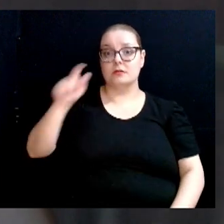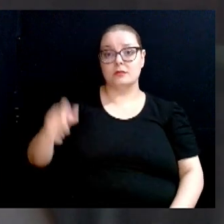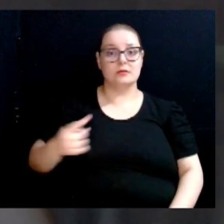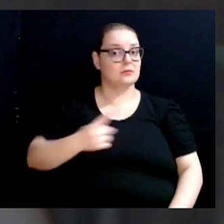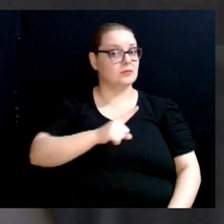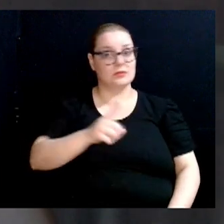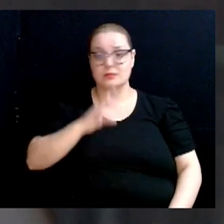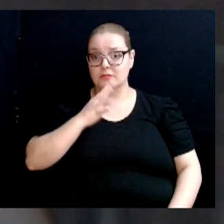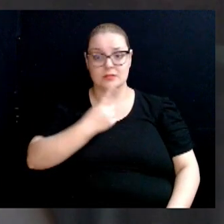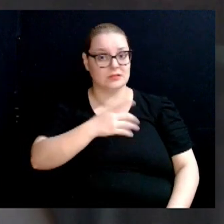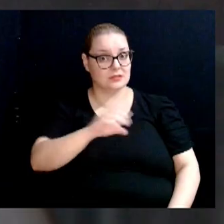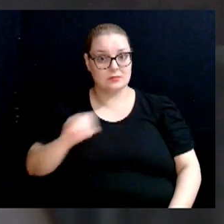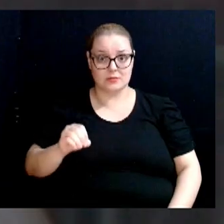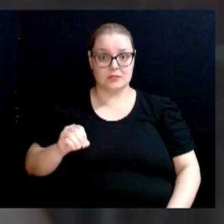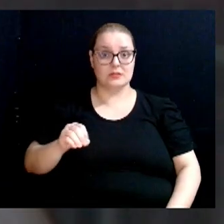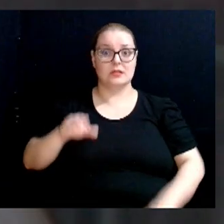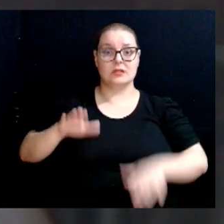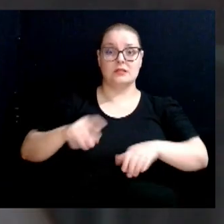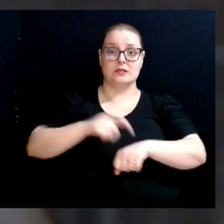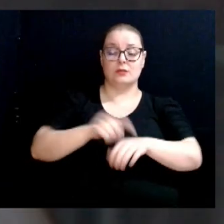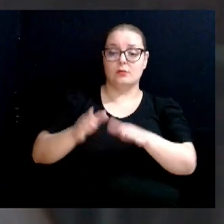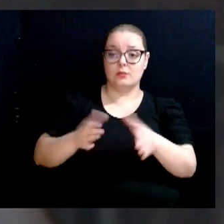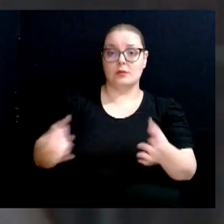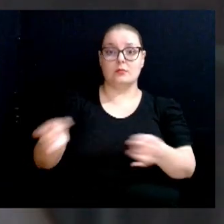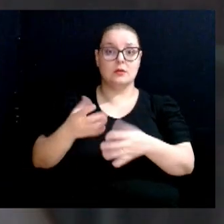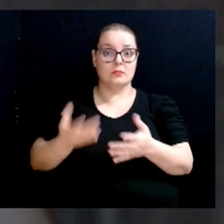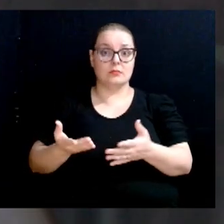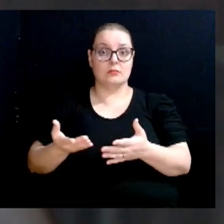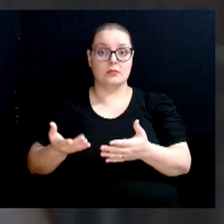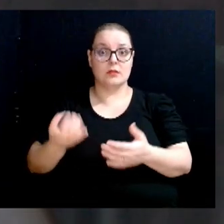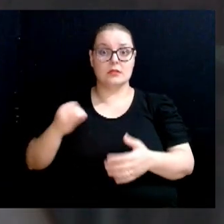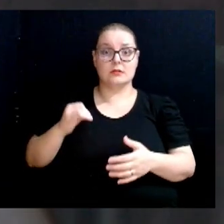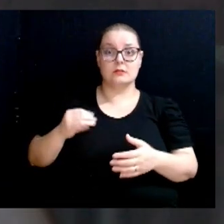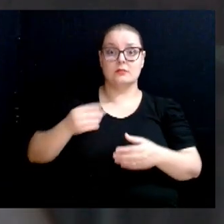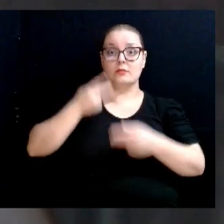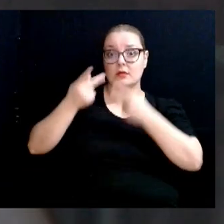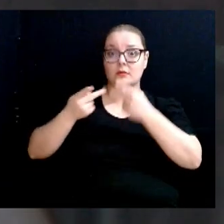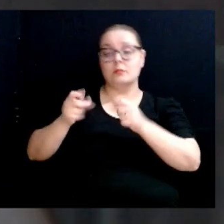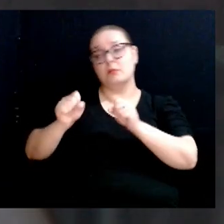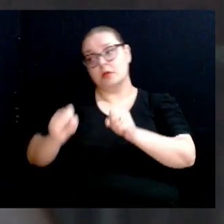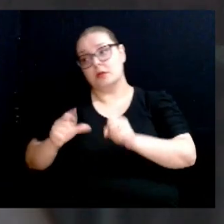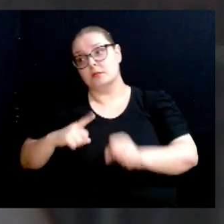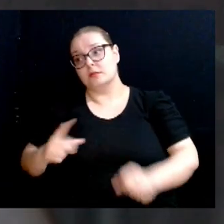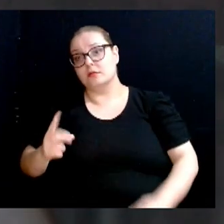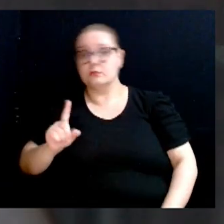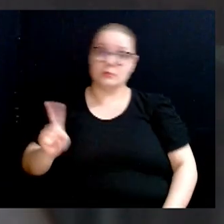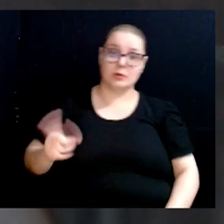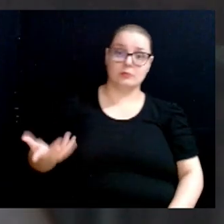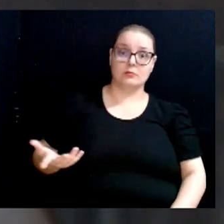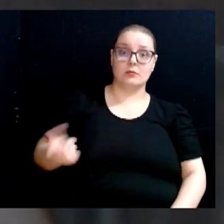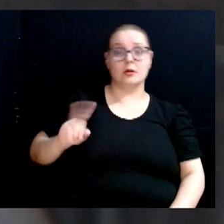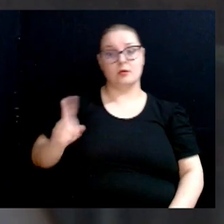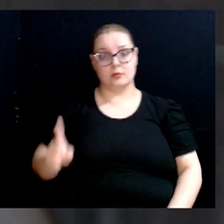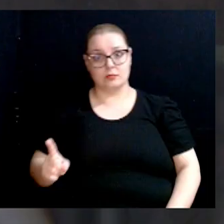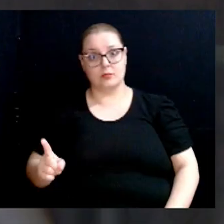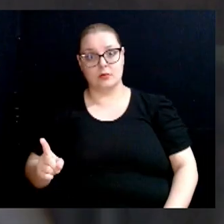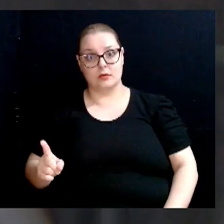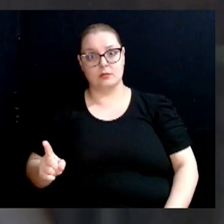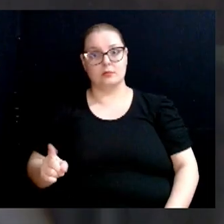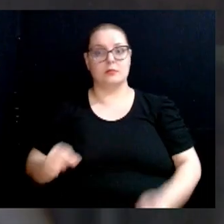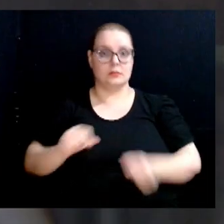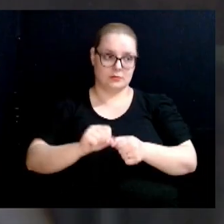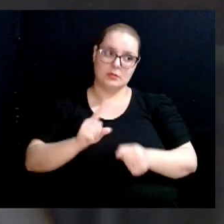pessoa, se você pelo menos tivesse investido, pode ser que tenha um não. Aí eu falo, é aquele não, mas vamos fazer um não educado, né? Igual a gente